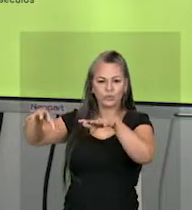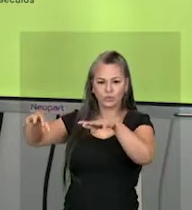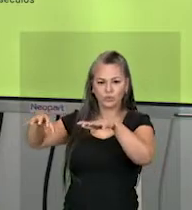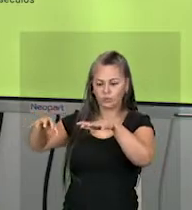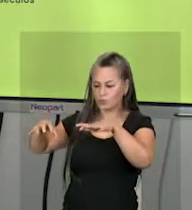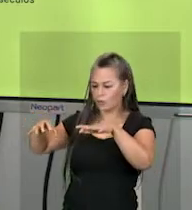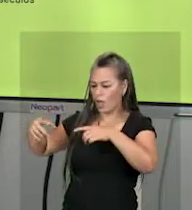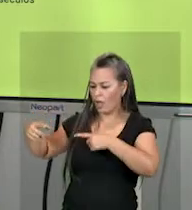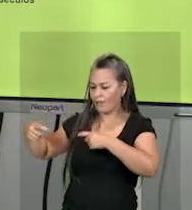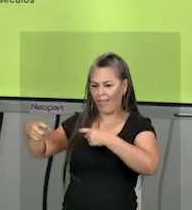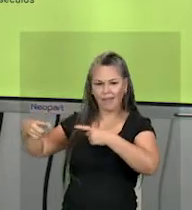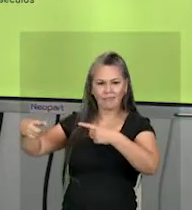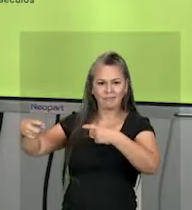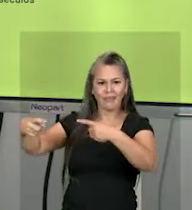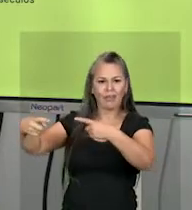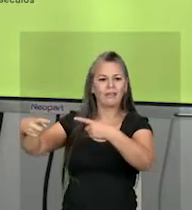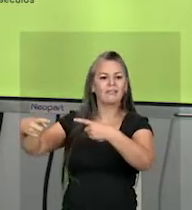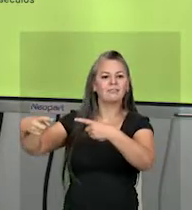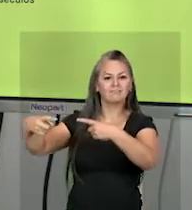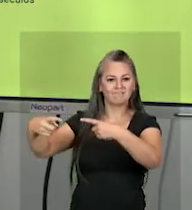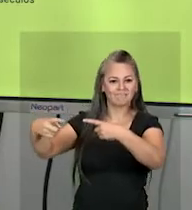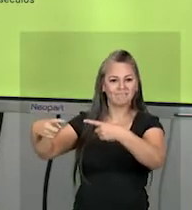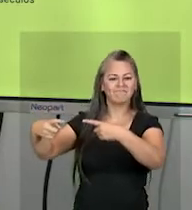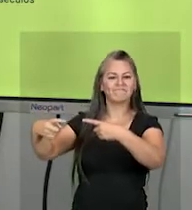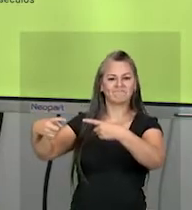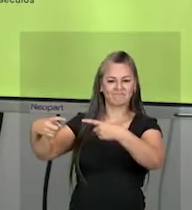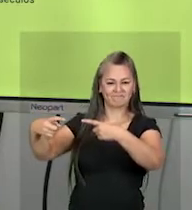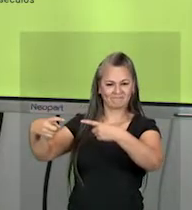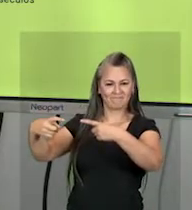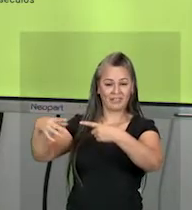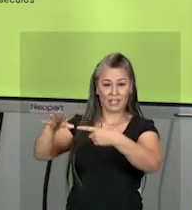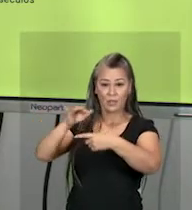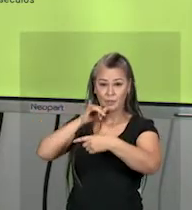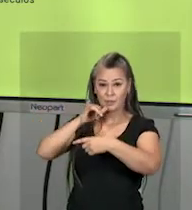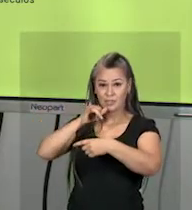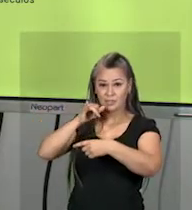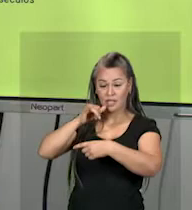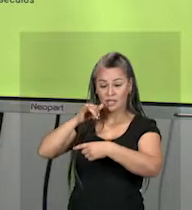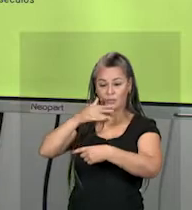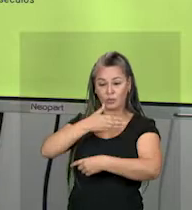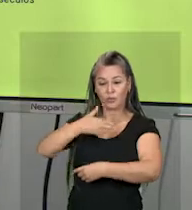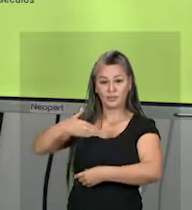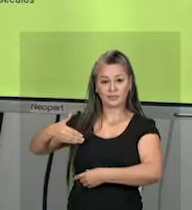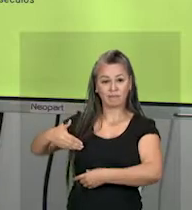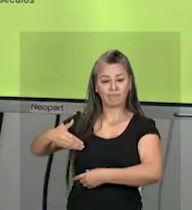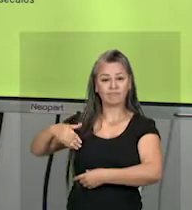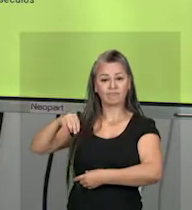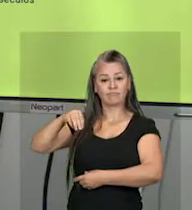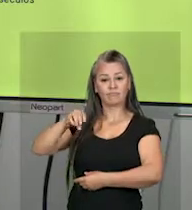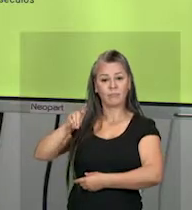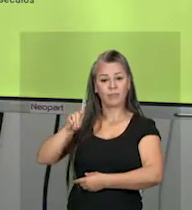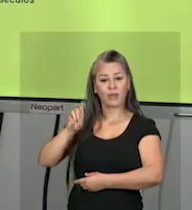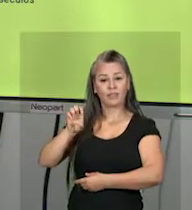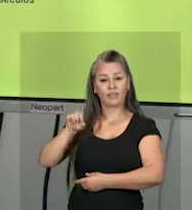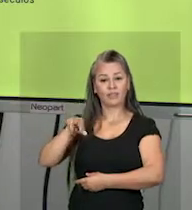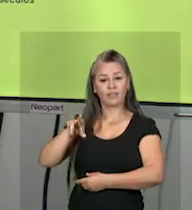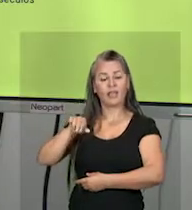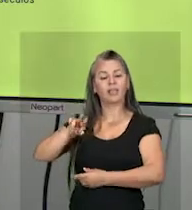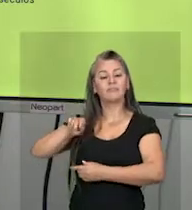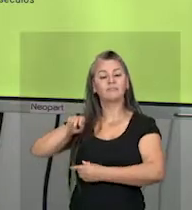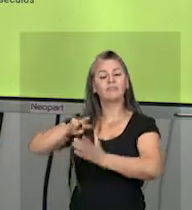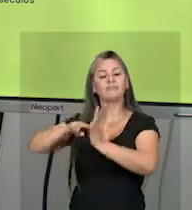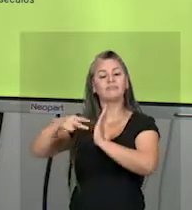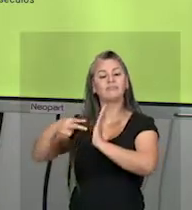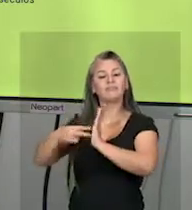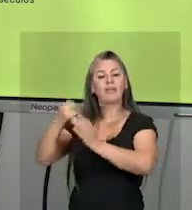era uma realidade muito instável, né? Então, o Estado moderno ele surge com o absolutismo e ele tenta